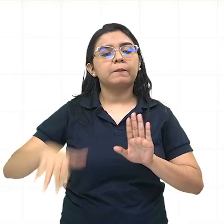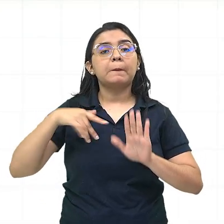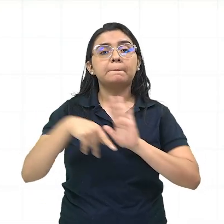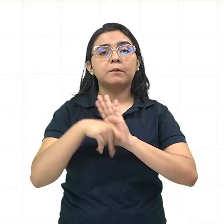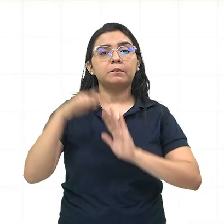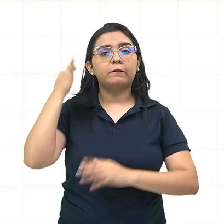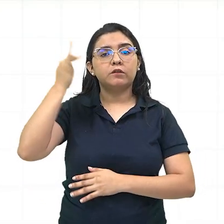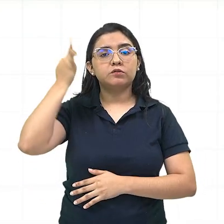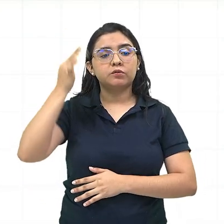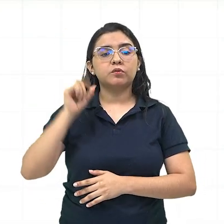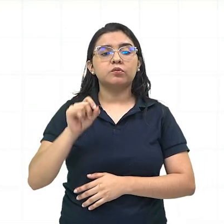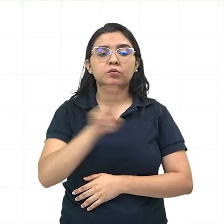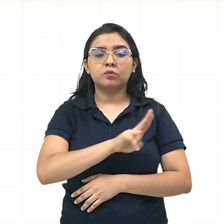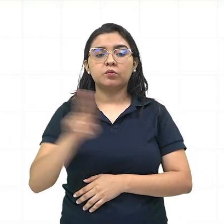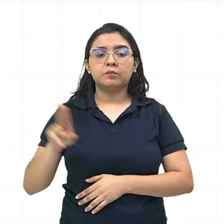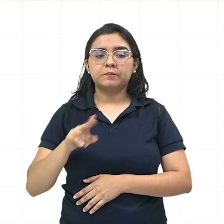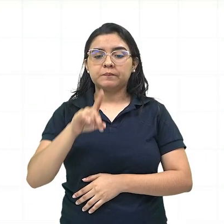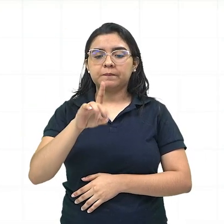da filosofia chamado